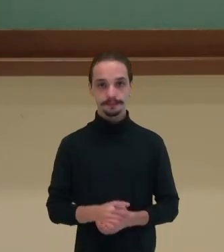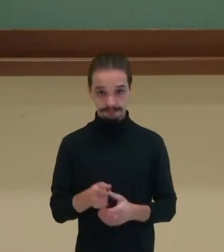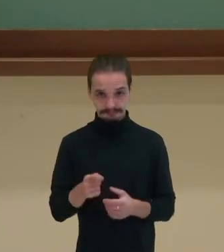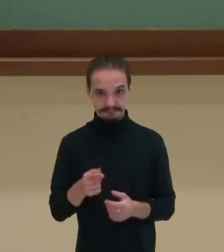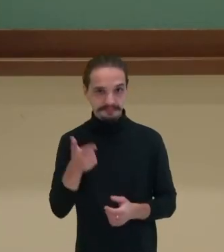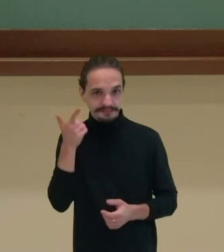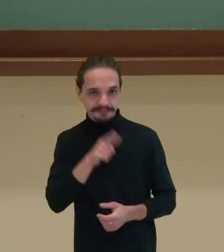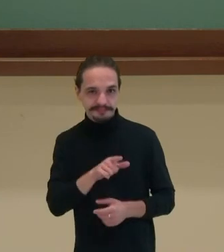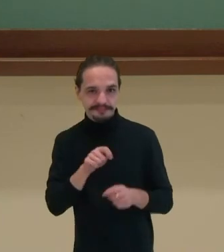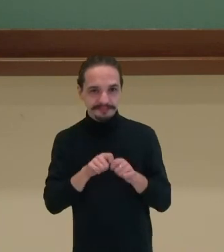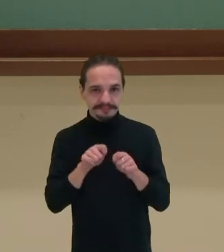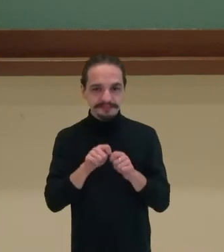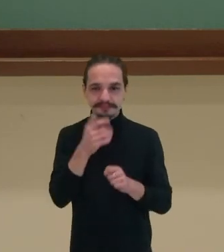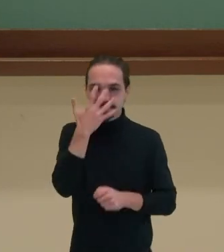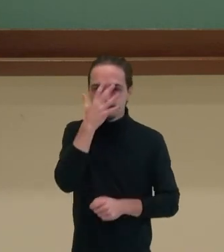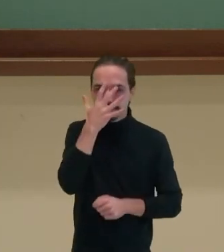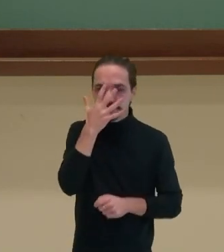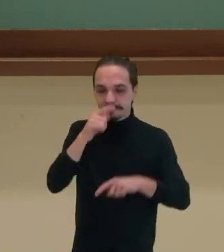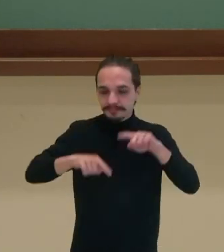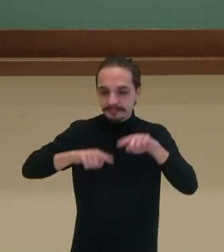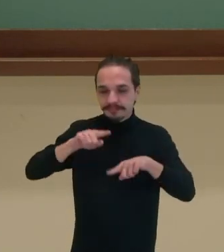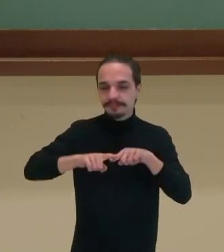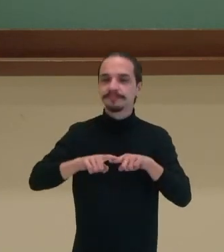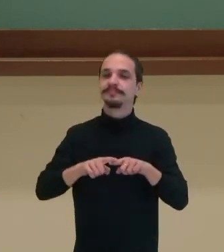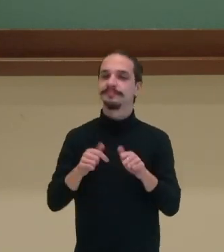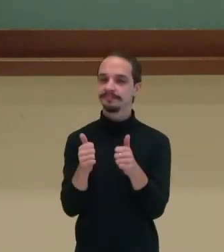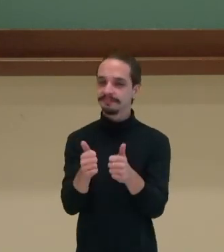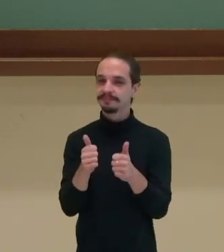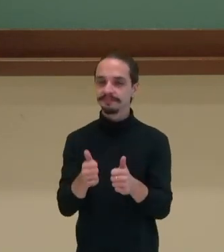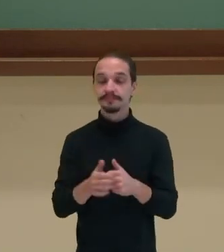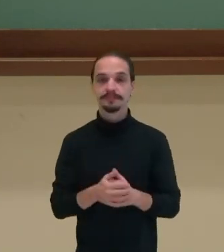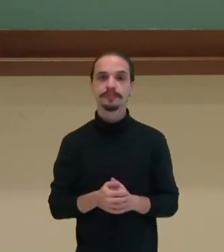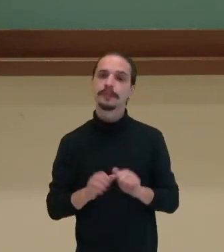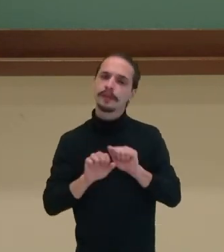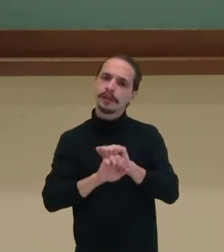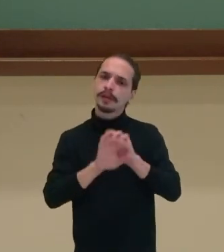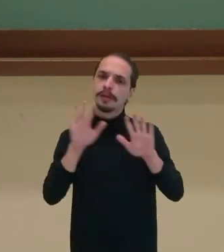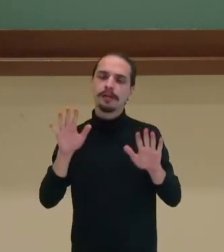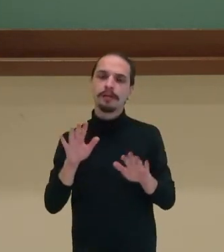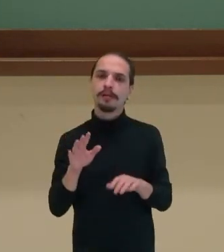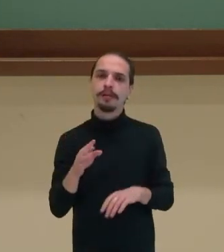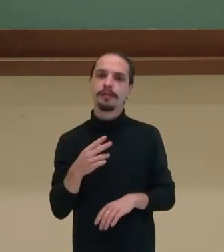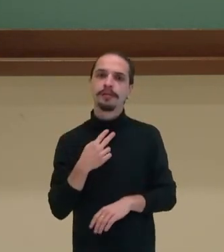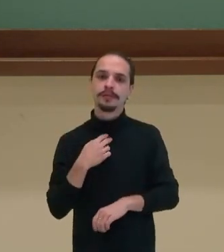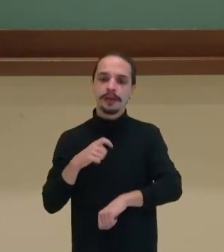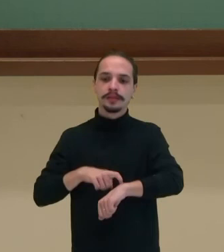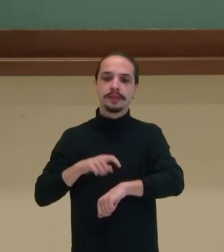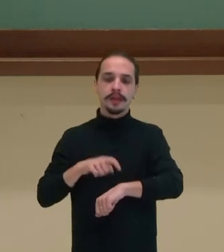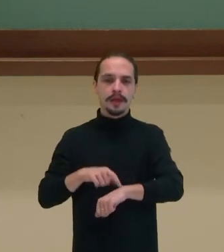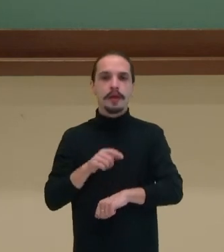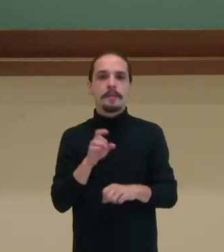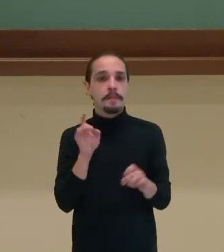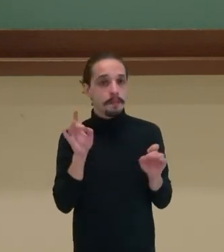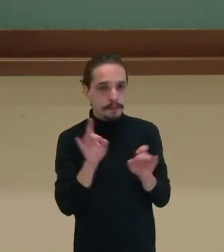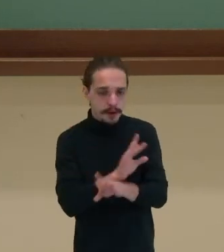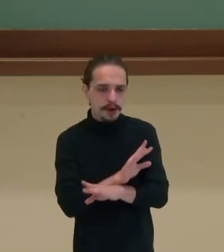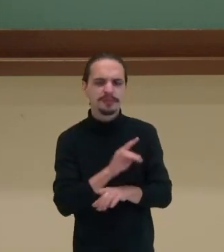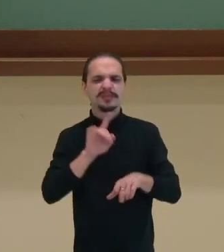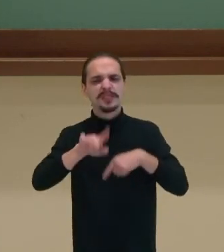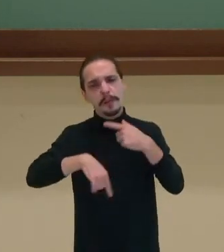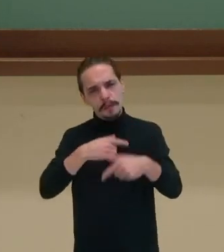Capricharam aí na confecção desse material? Muito bom. Claro, né? Não deu tempo de terminar? Termina depois, não tem